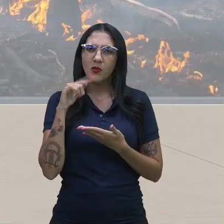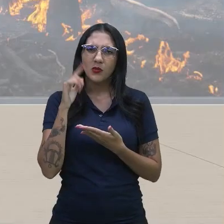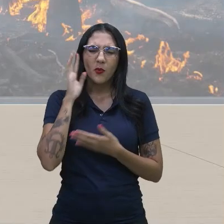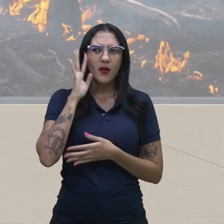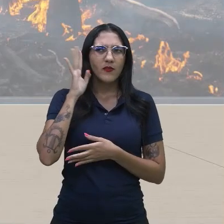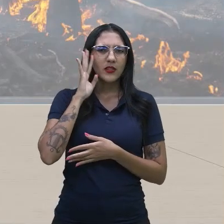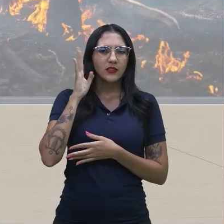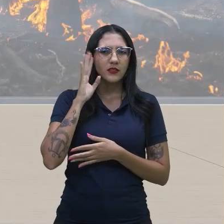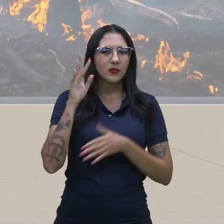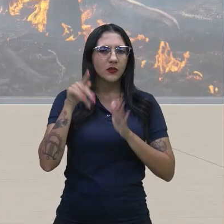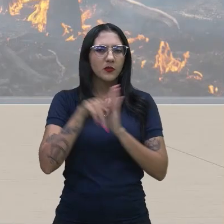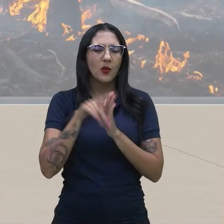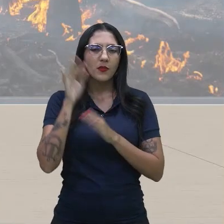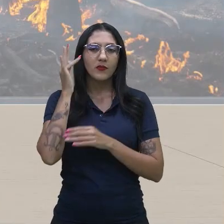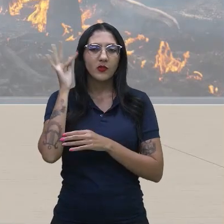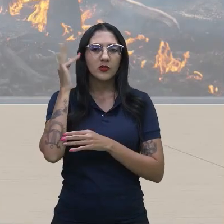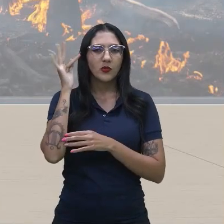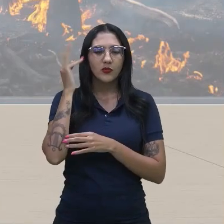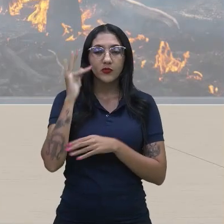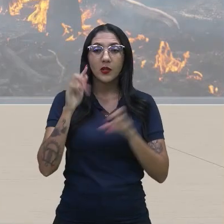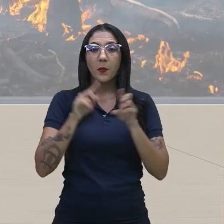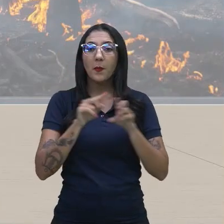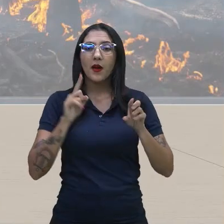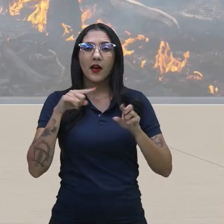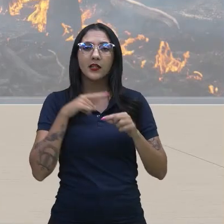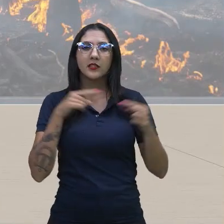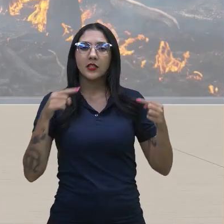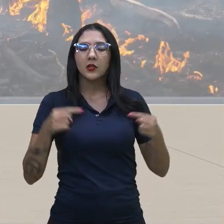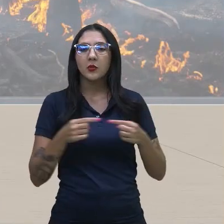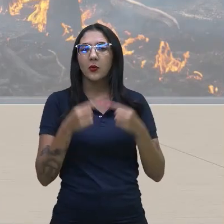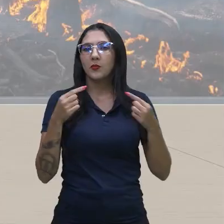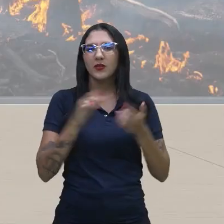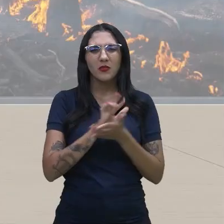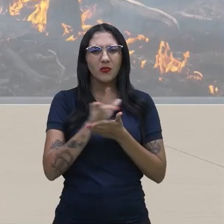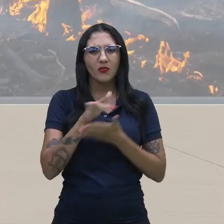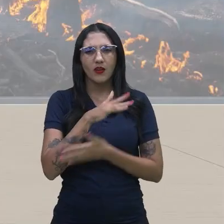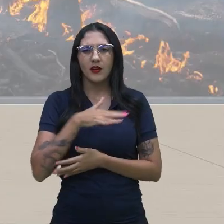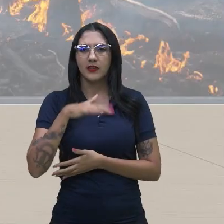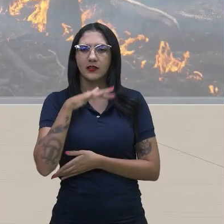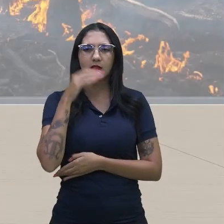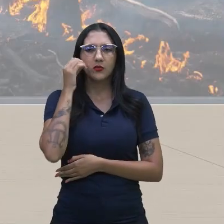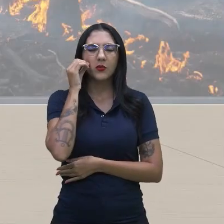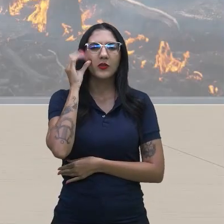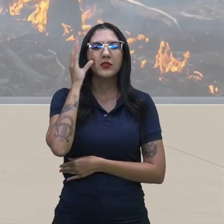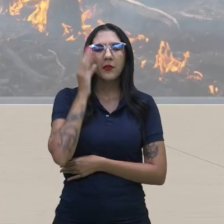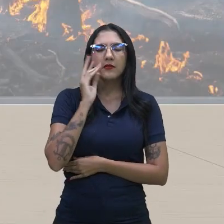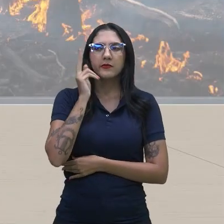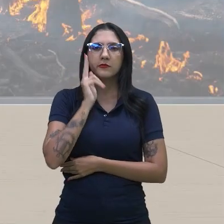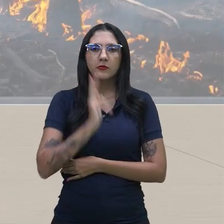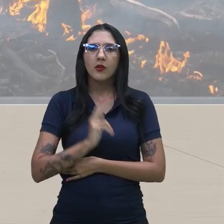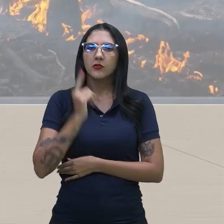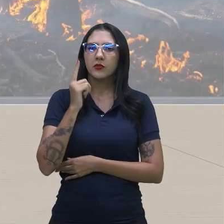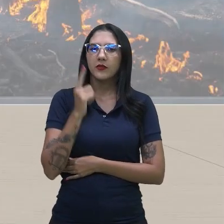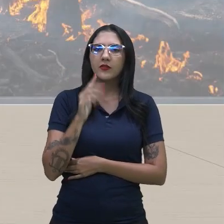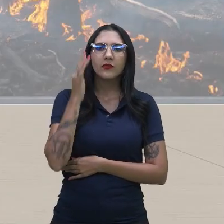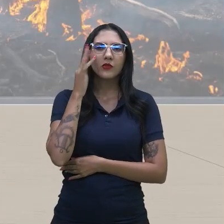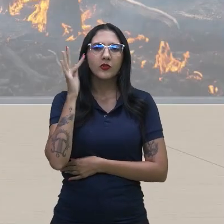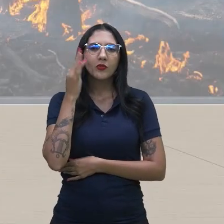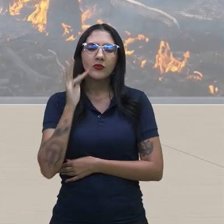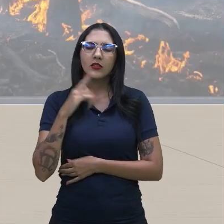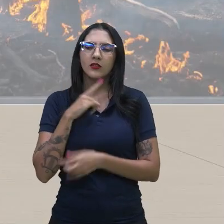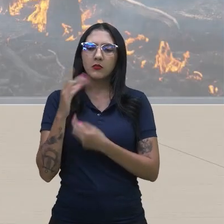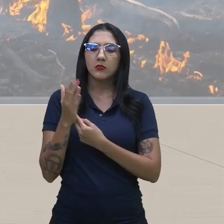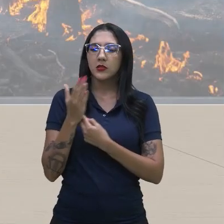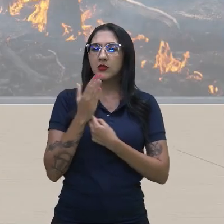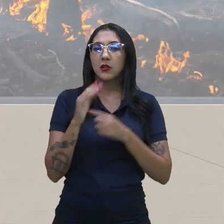reflexões, né, que a geografia, a história, né, a ciência, de modo geral, está apontando para nós, e o ser humano não